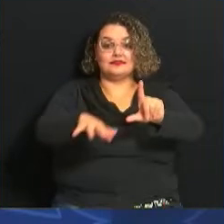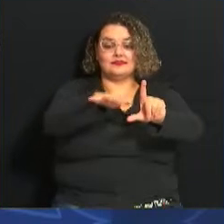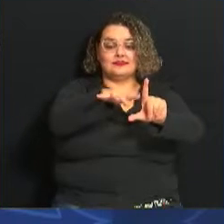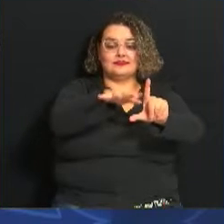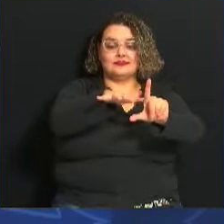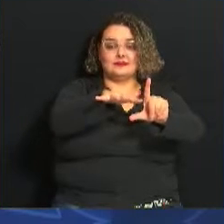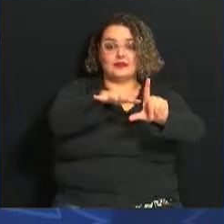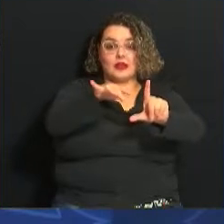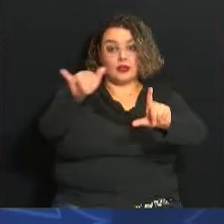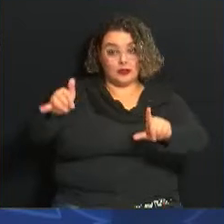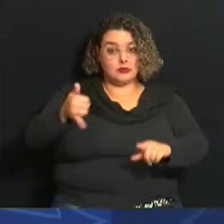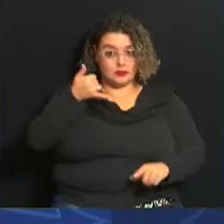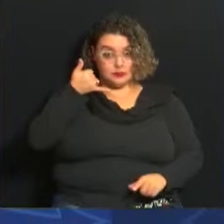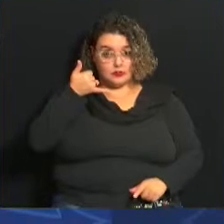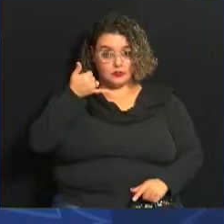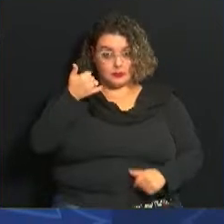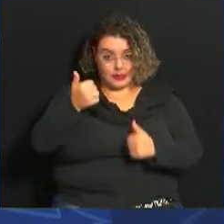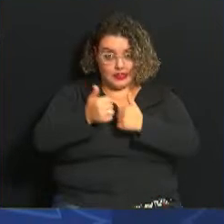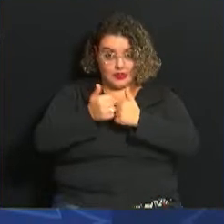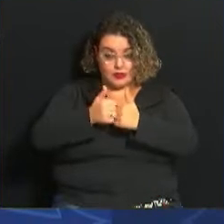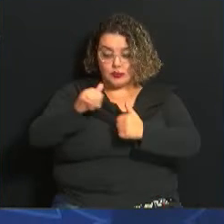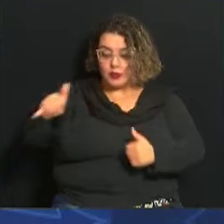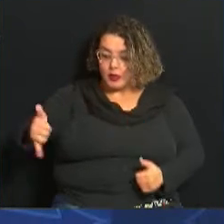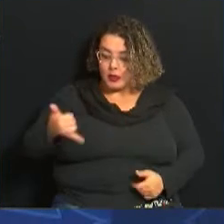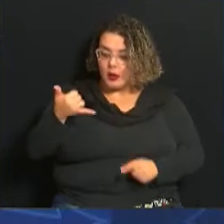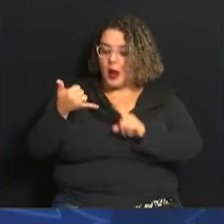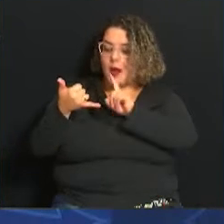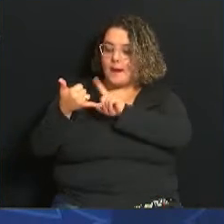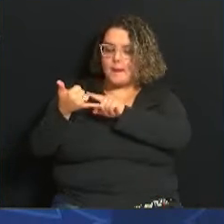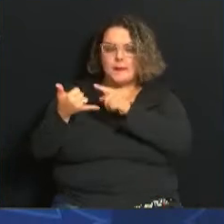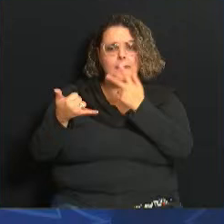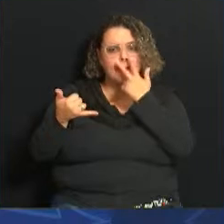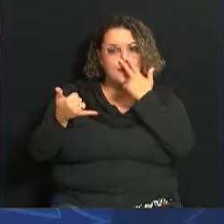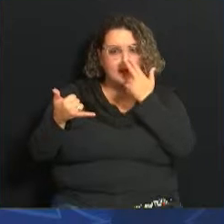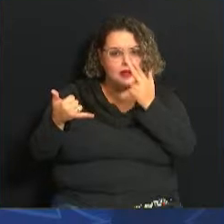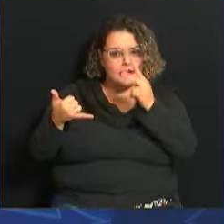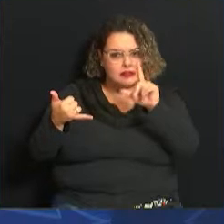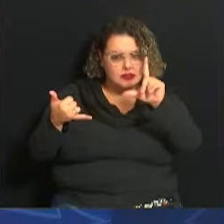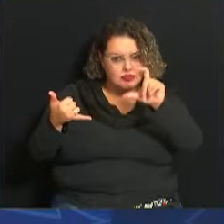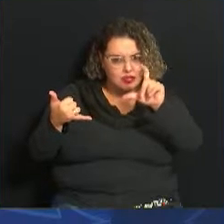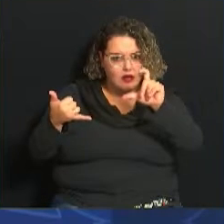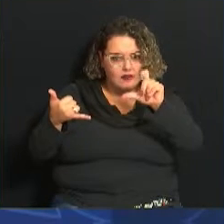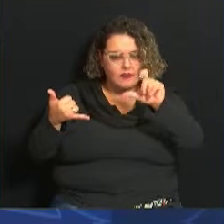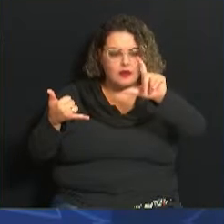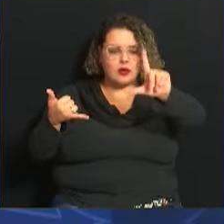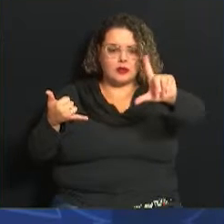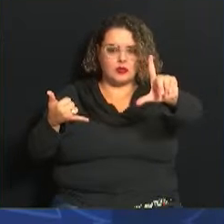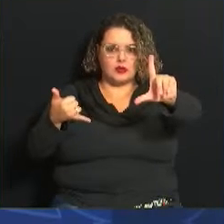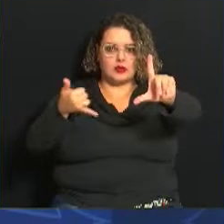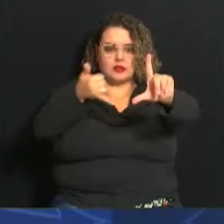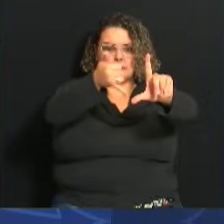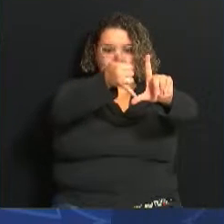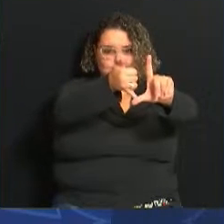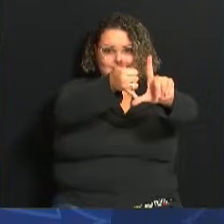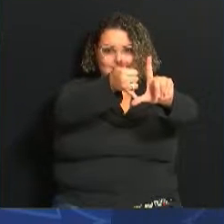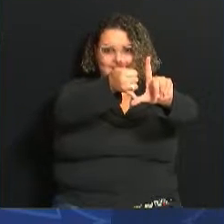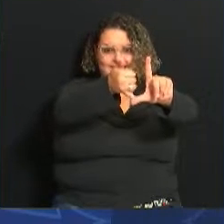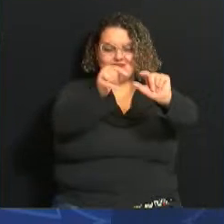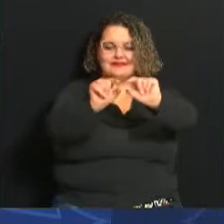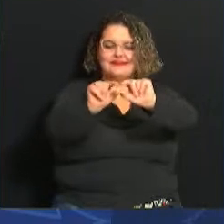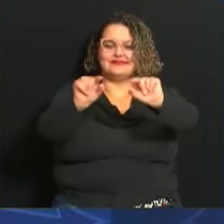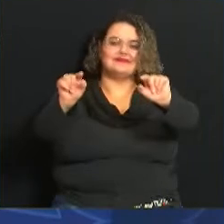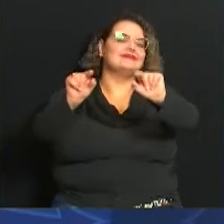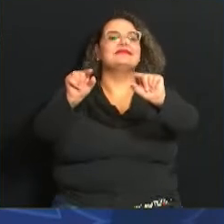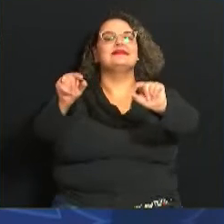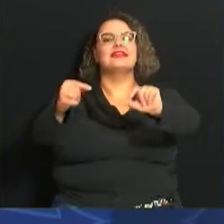seu celular aí perto? Pegue o celular, abre a câmera como se fosse tirar uma foto e você aponta para este QR